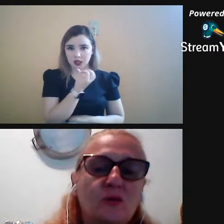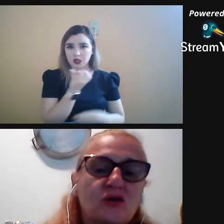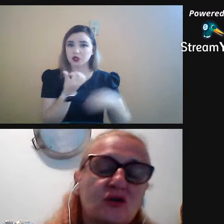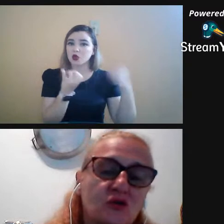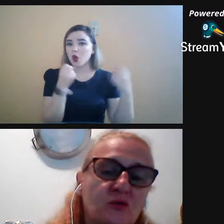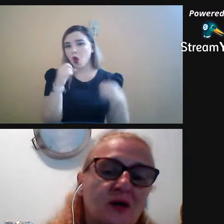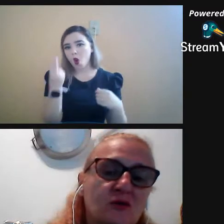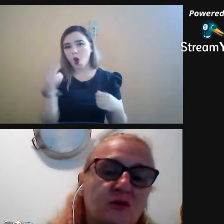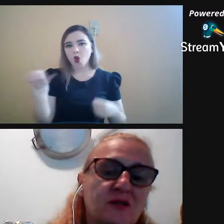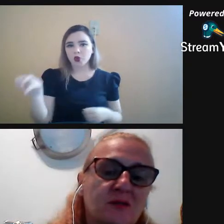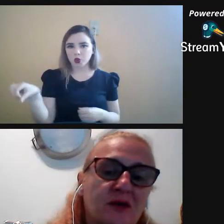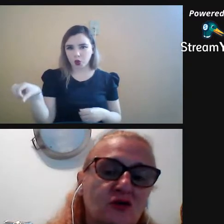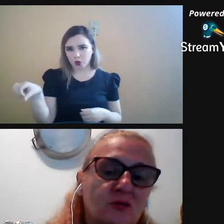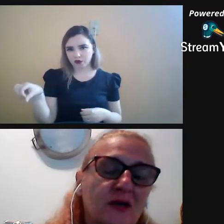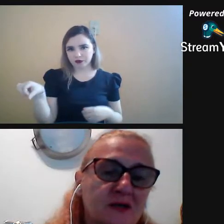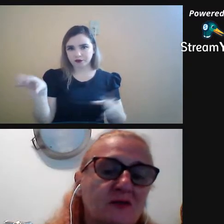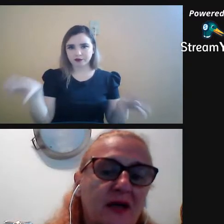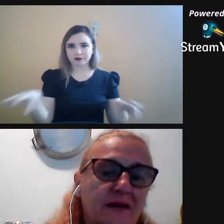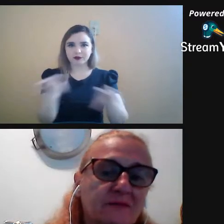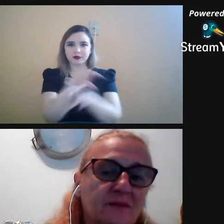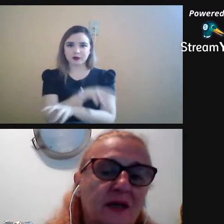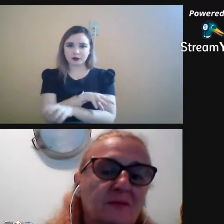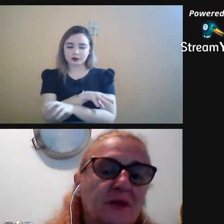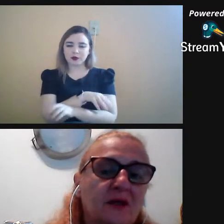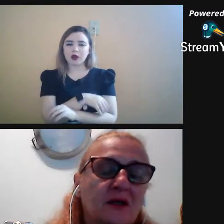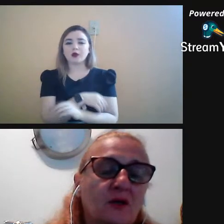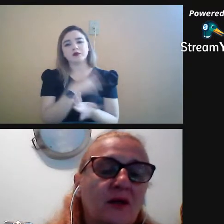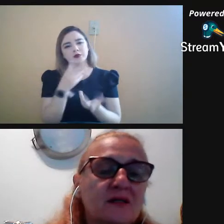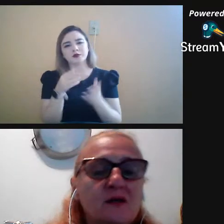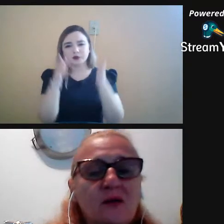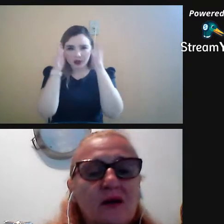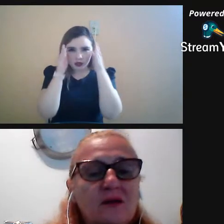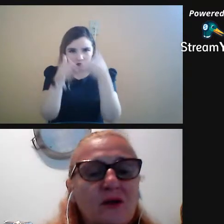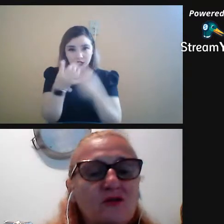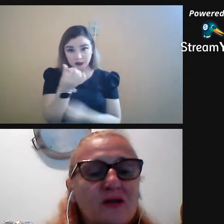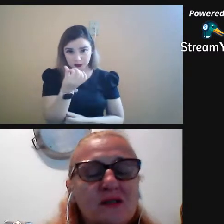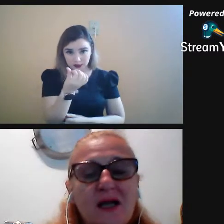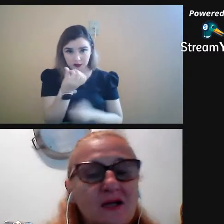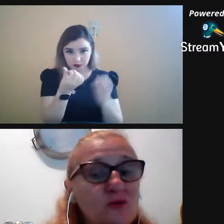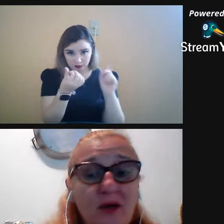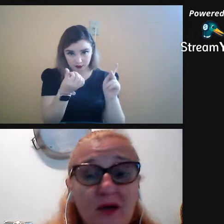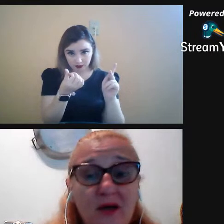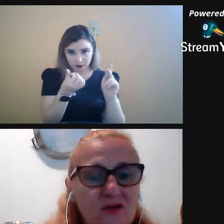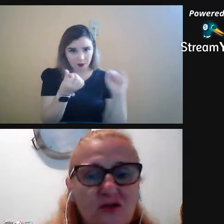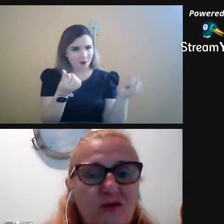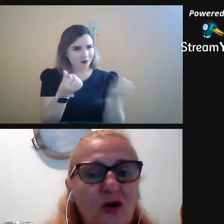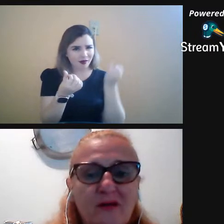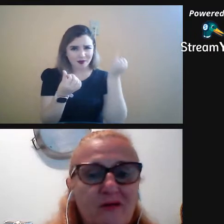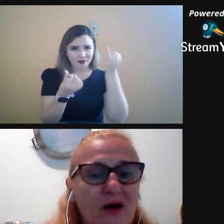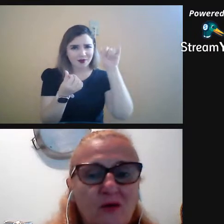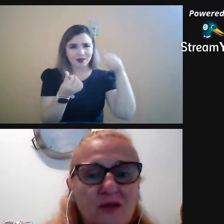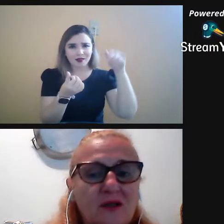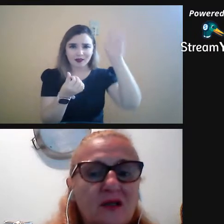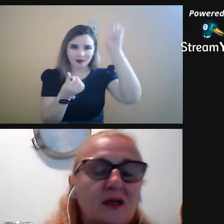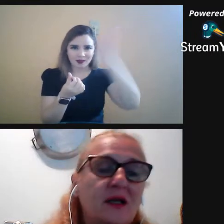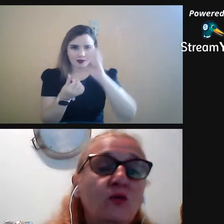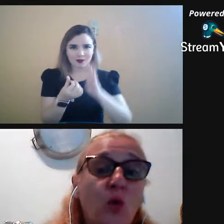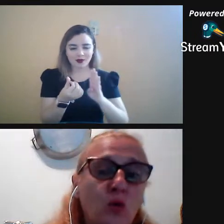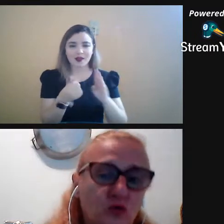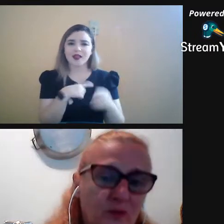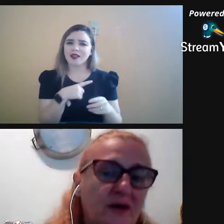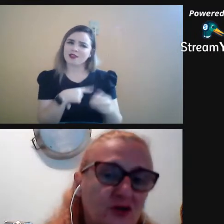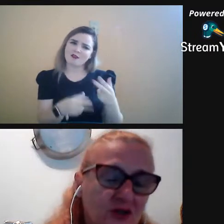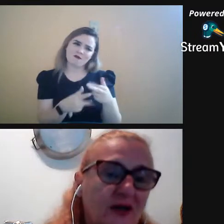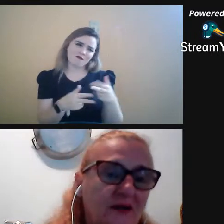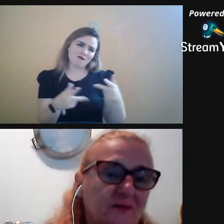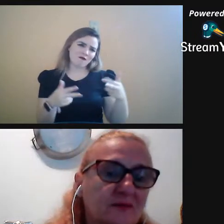tá? Vamos trabalhar com 6 biomas, que são os biomas principais que o Brasil tem, tá? O Brasil tem uma diversidade imensa